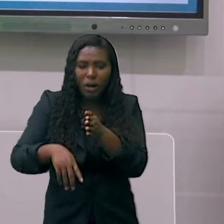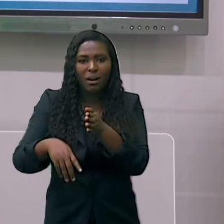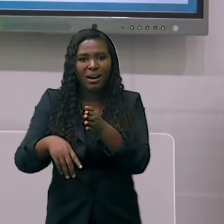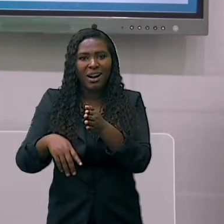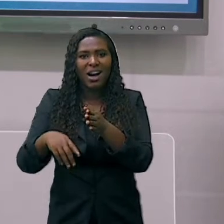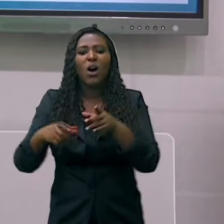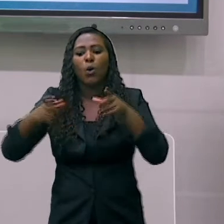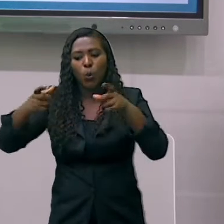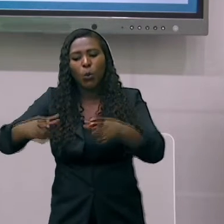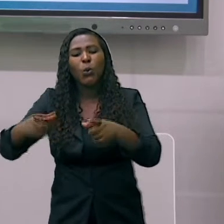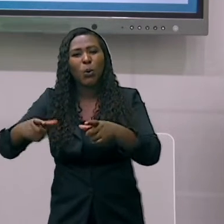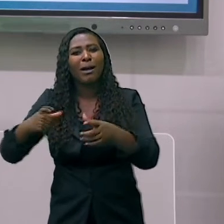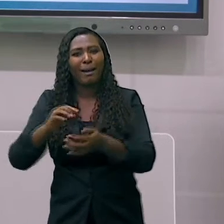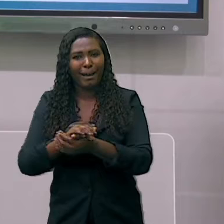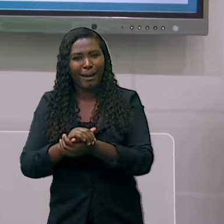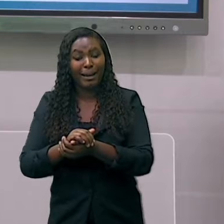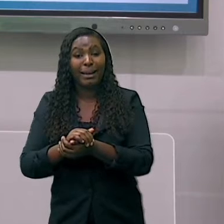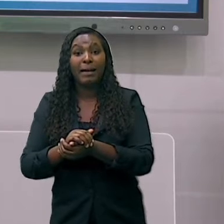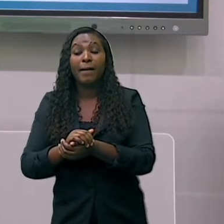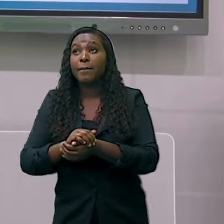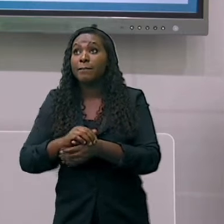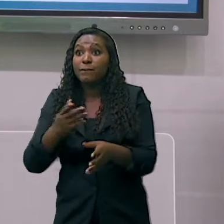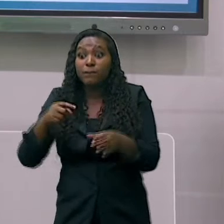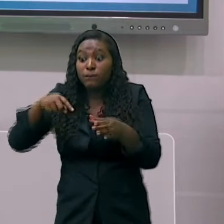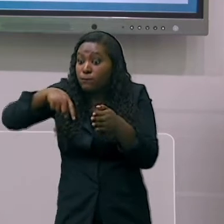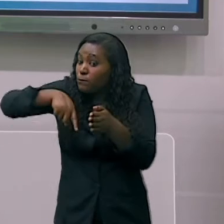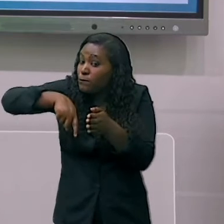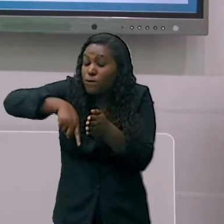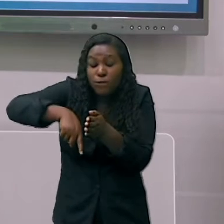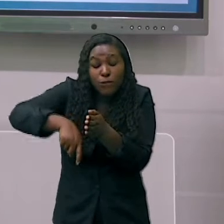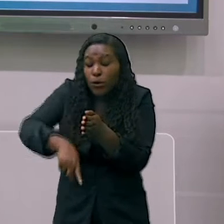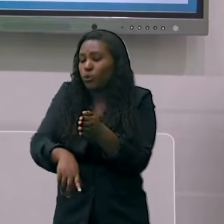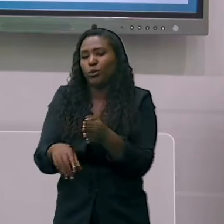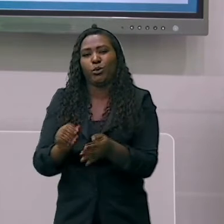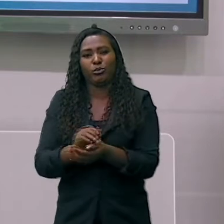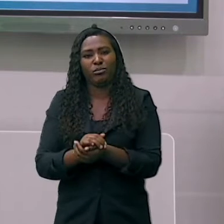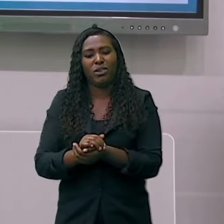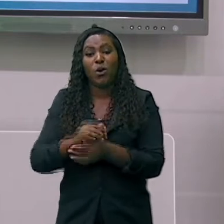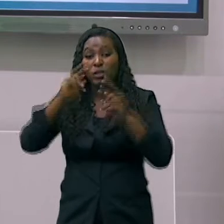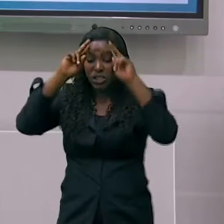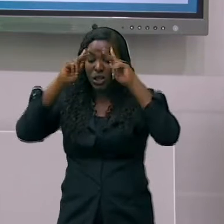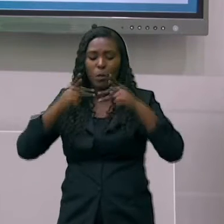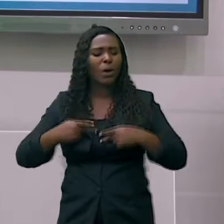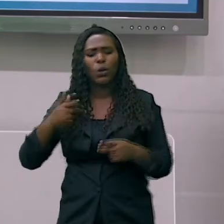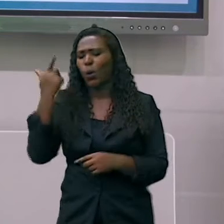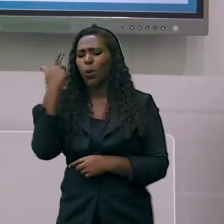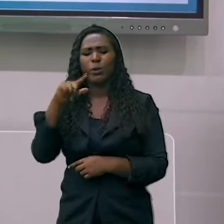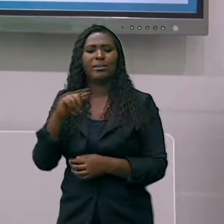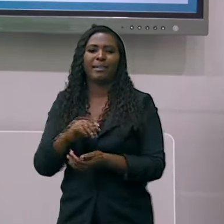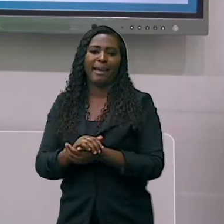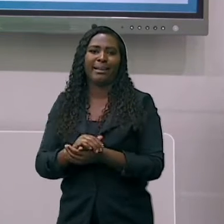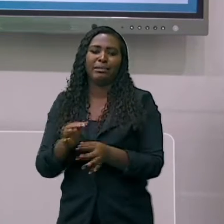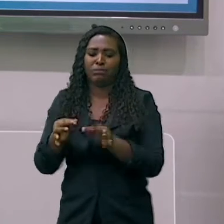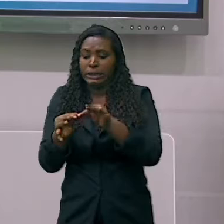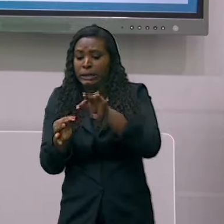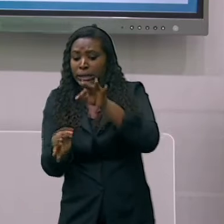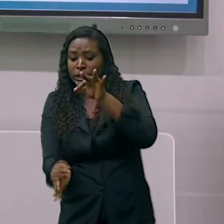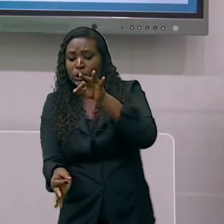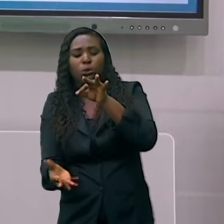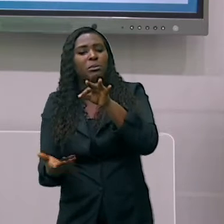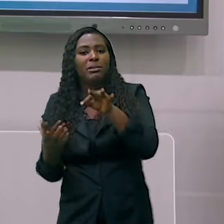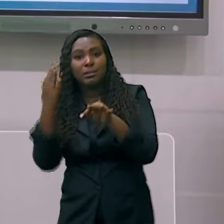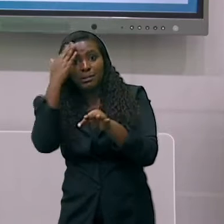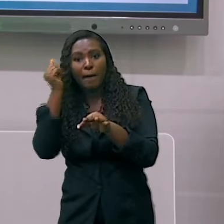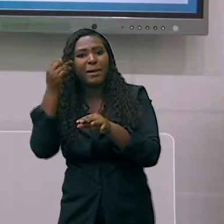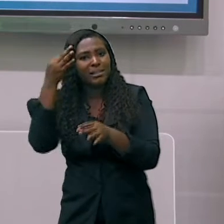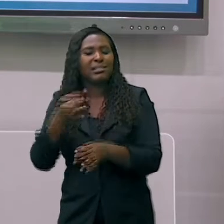Marianas. Bom, a partir de agora, você irá identificar a